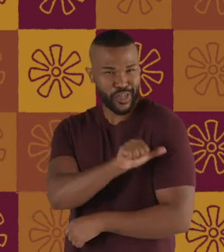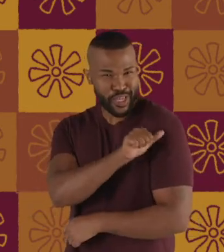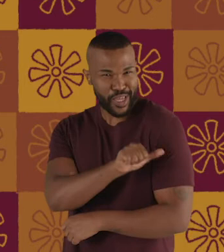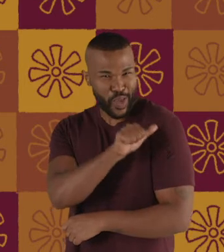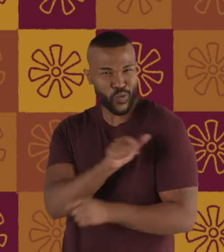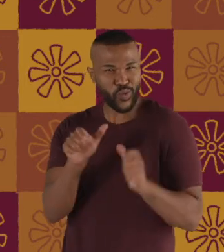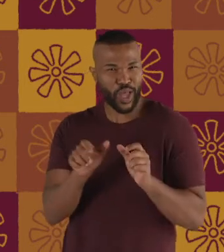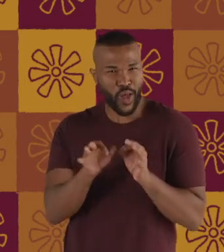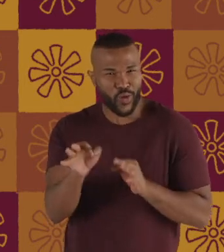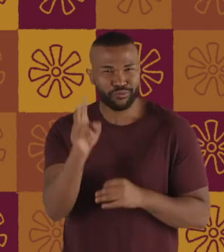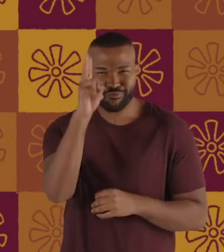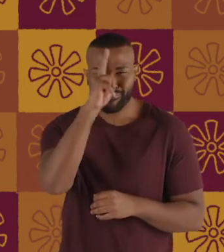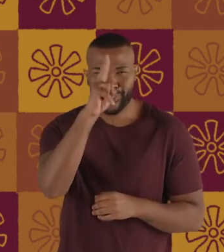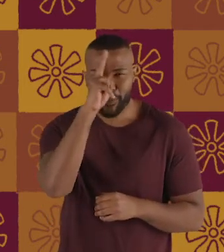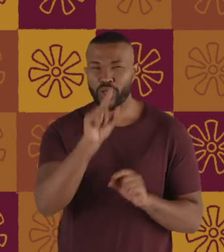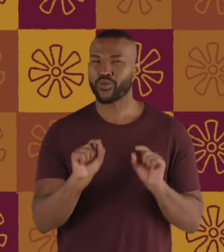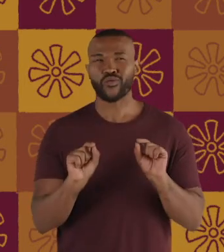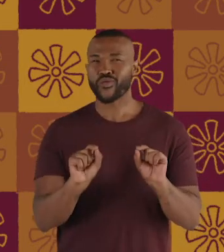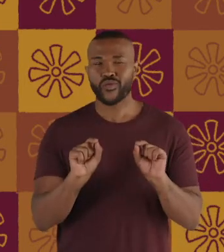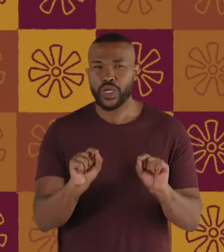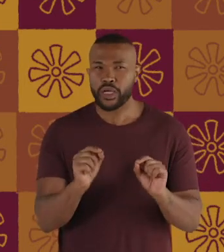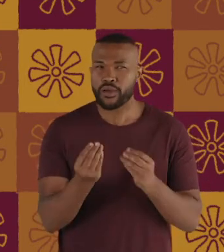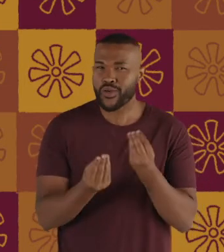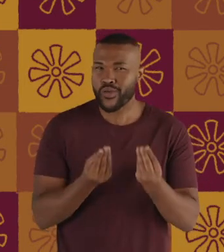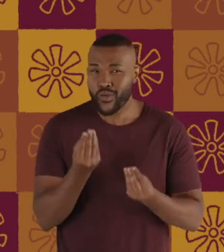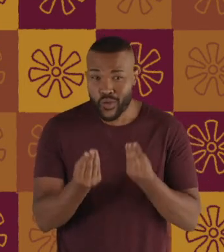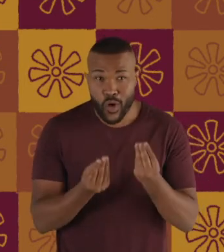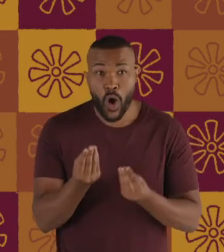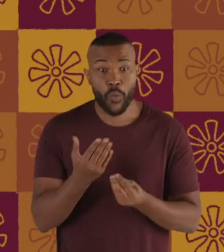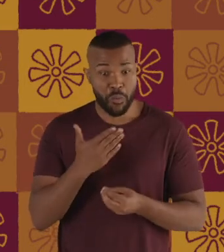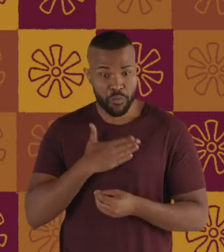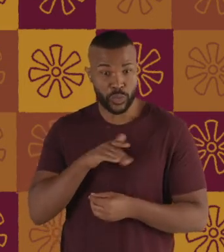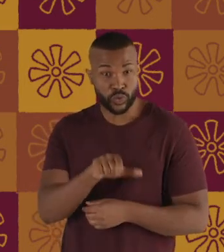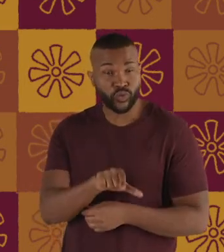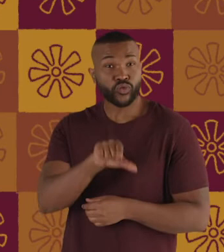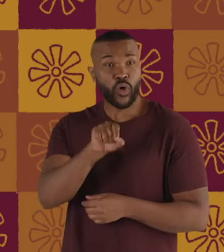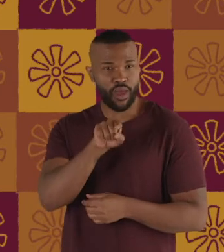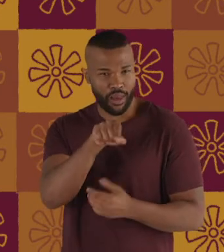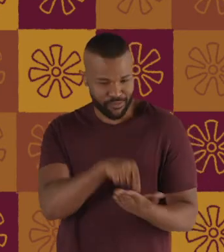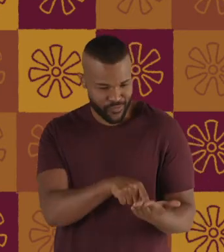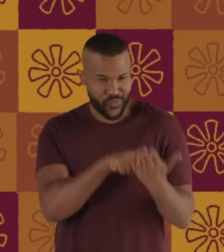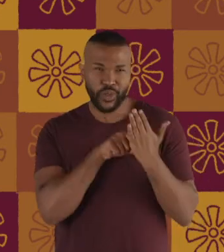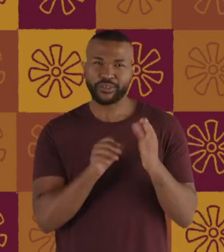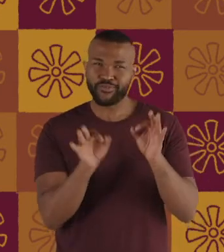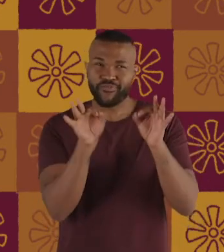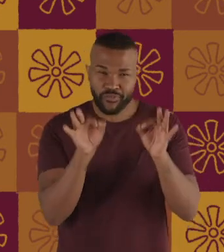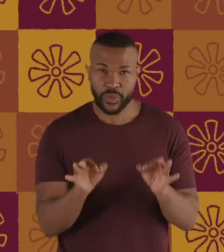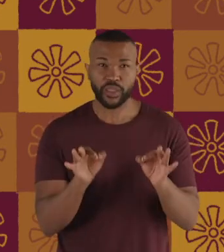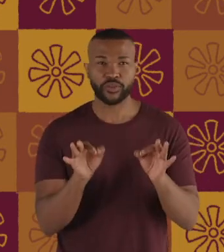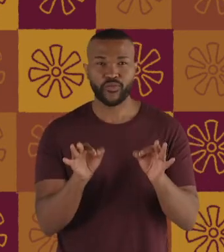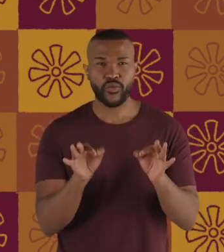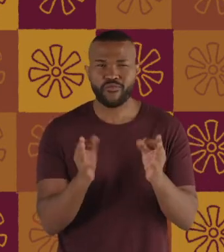UFRJ, lá no fundão, lembrei então de como as minhas preferências me dizem que,